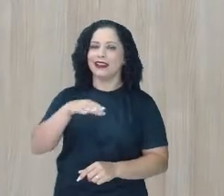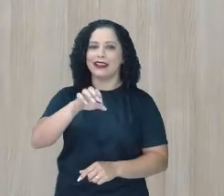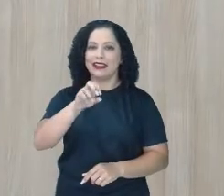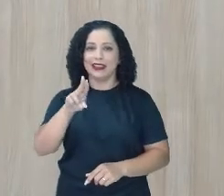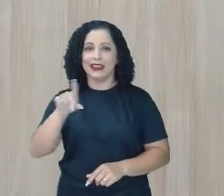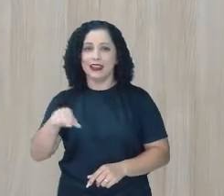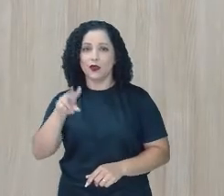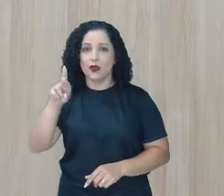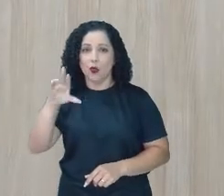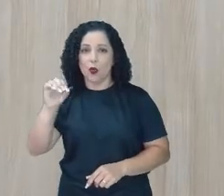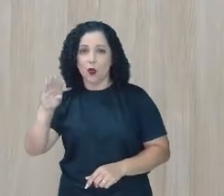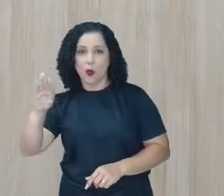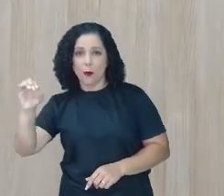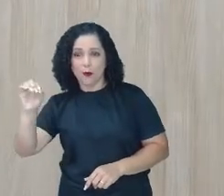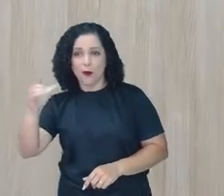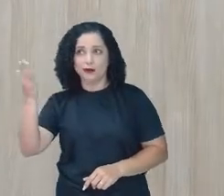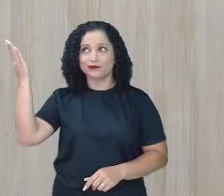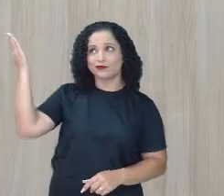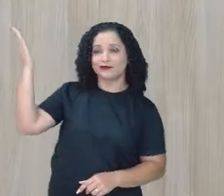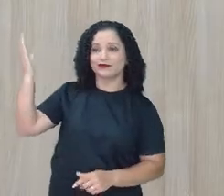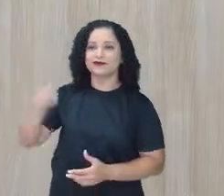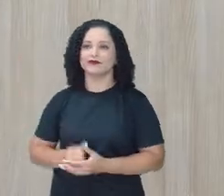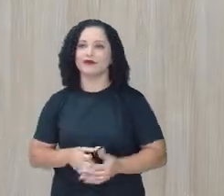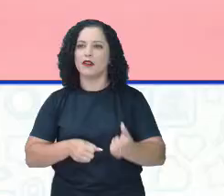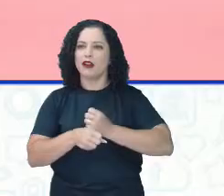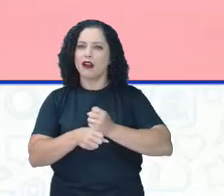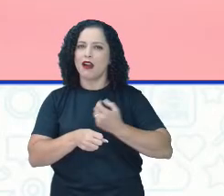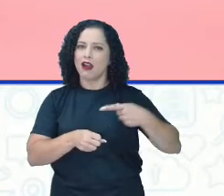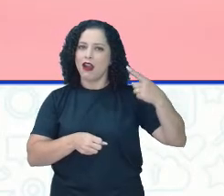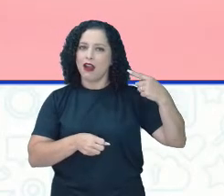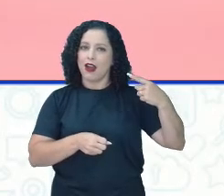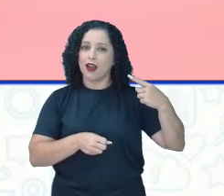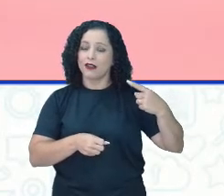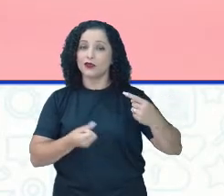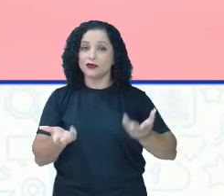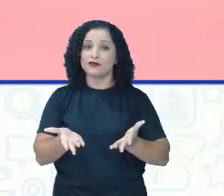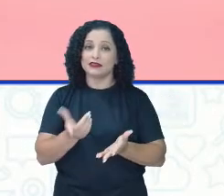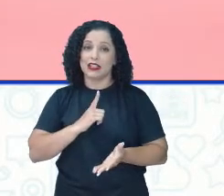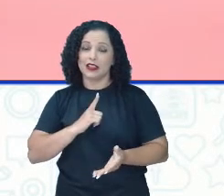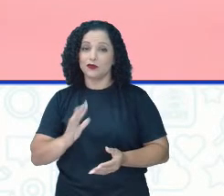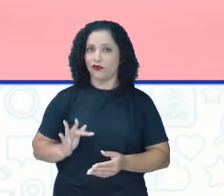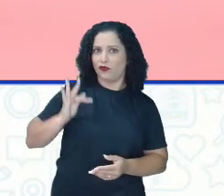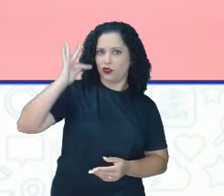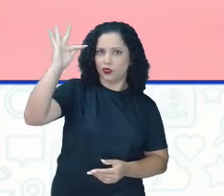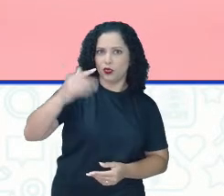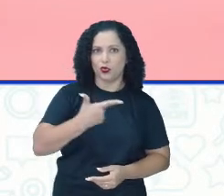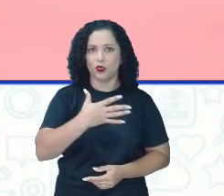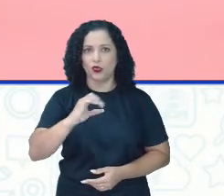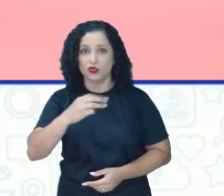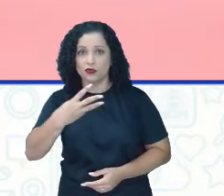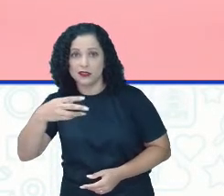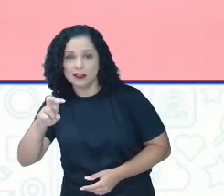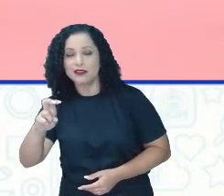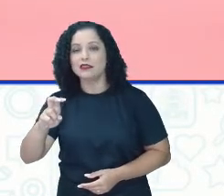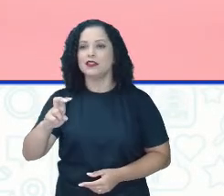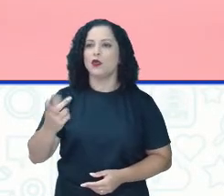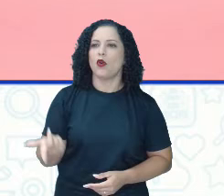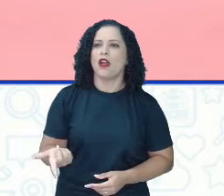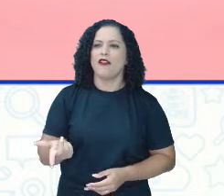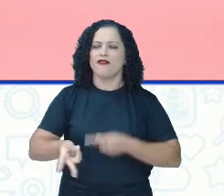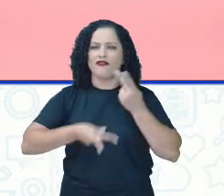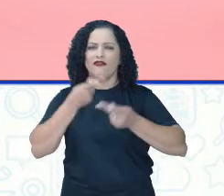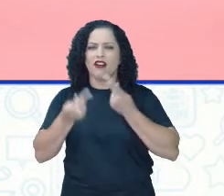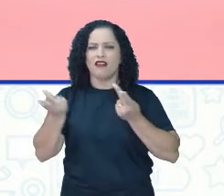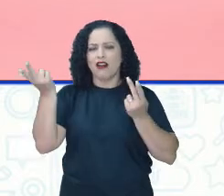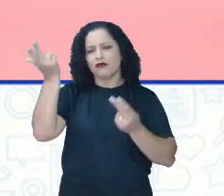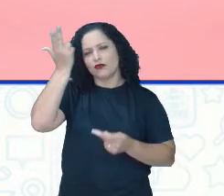na obra do Asimov. Em 2035, lá no futuro, é comum robôs serem usados como empregados e assistentes